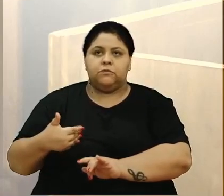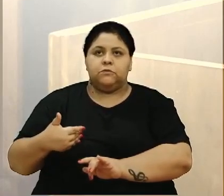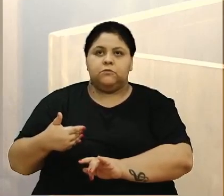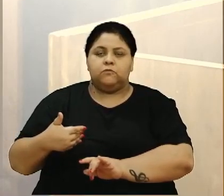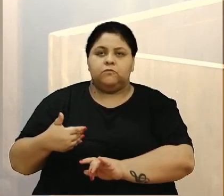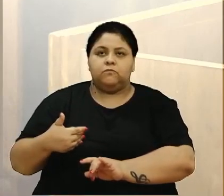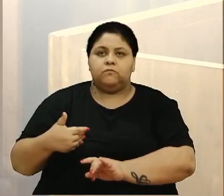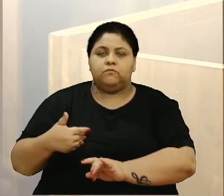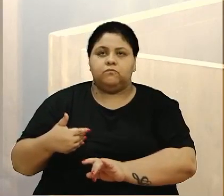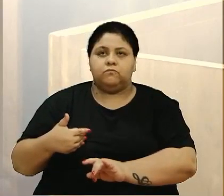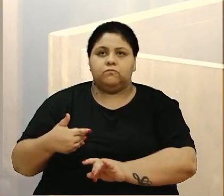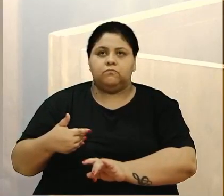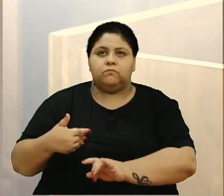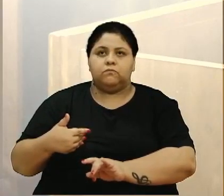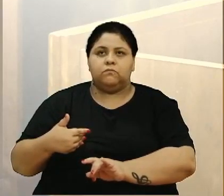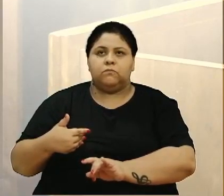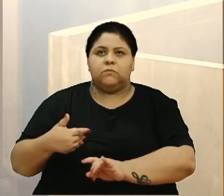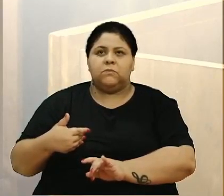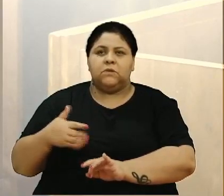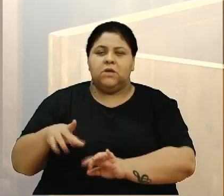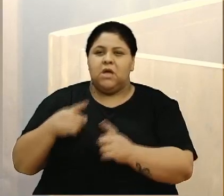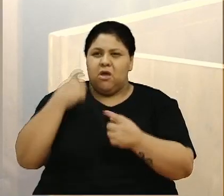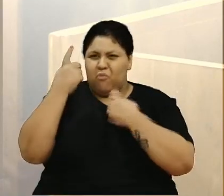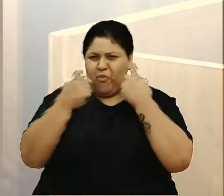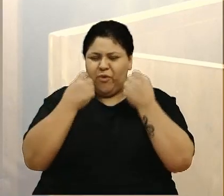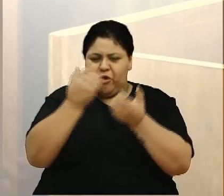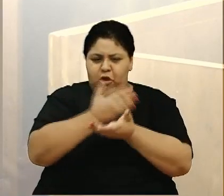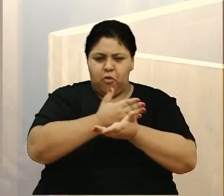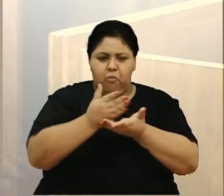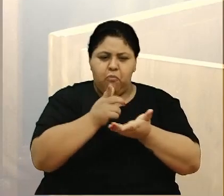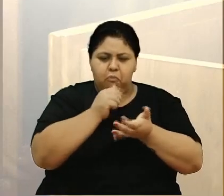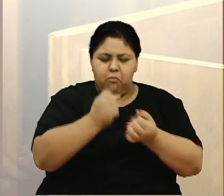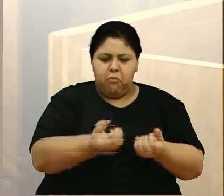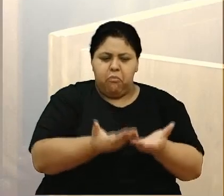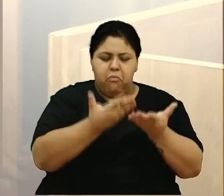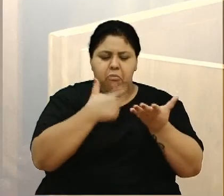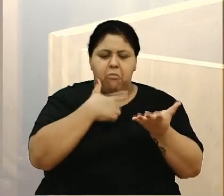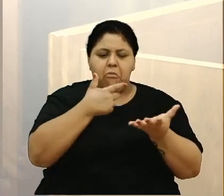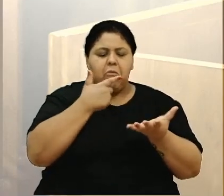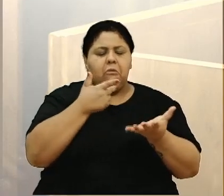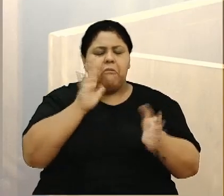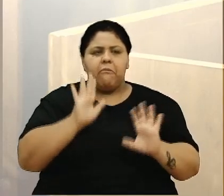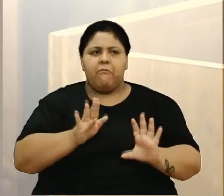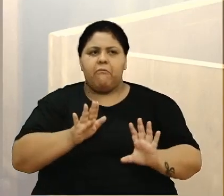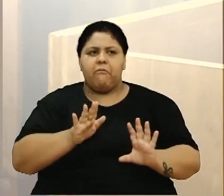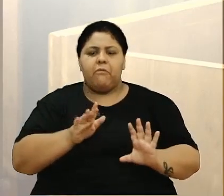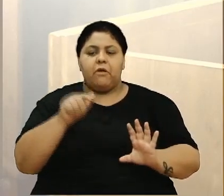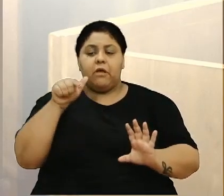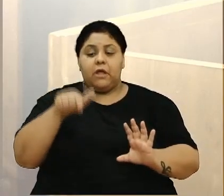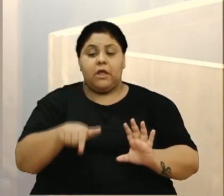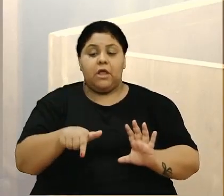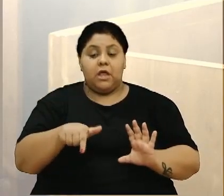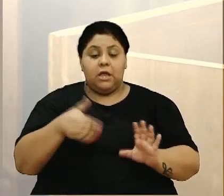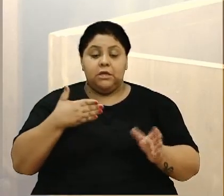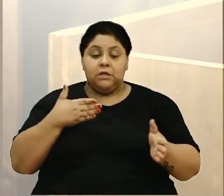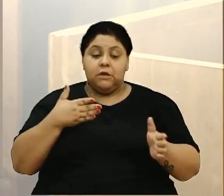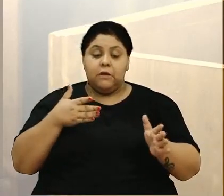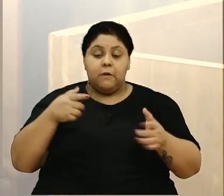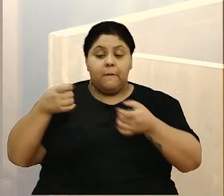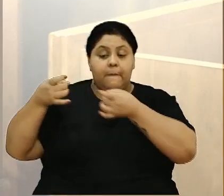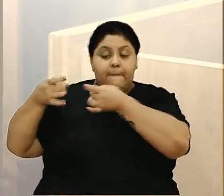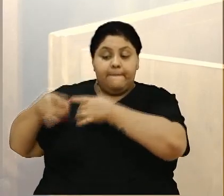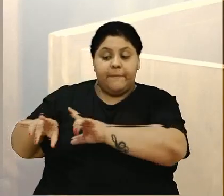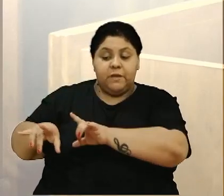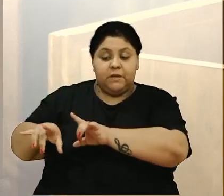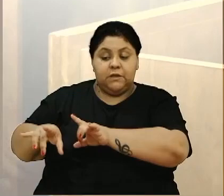E é uma preocupação. Quando começou essa enchente, eu disse, se essa enchente afetar em cheio a